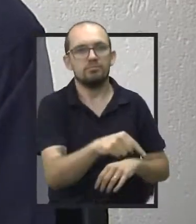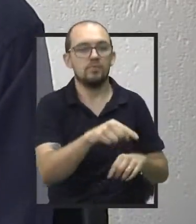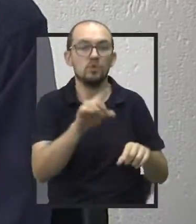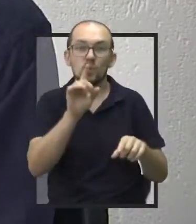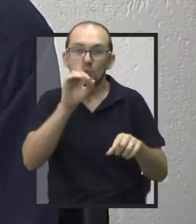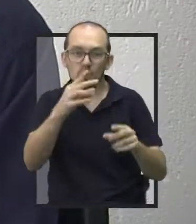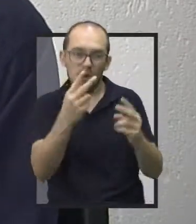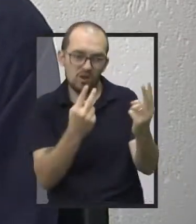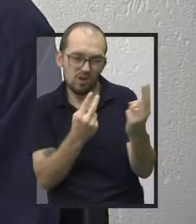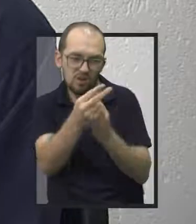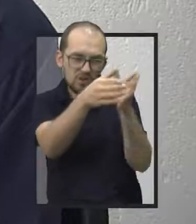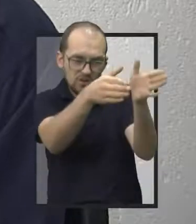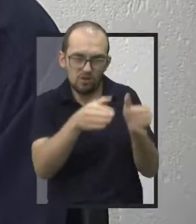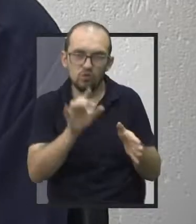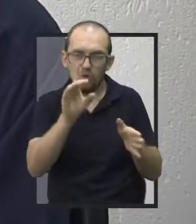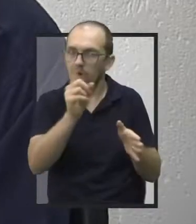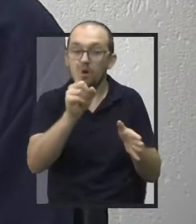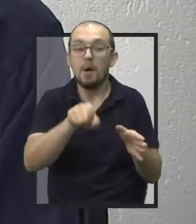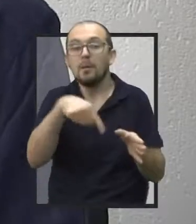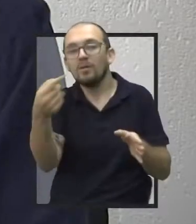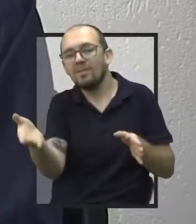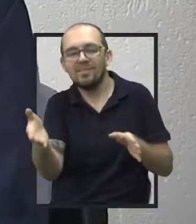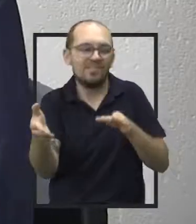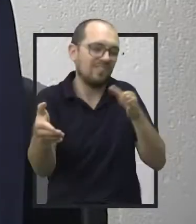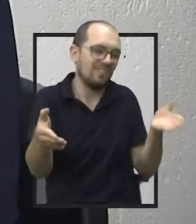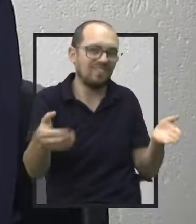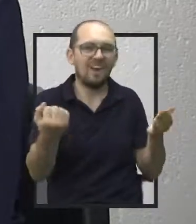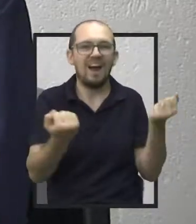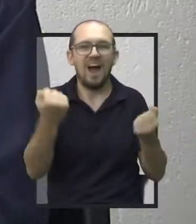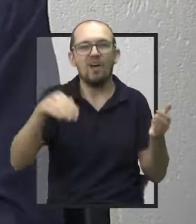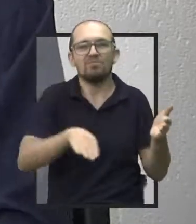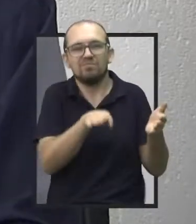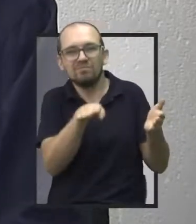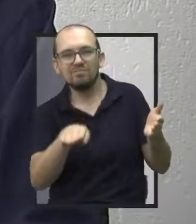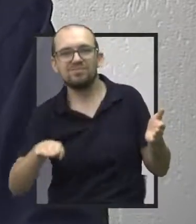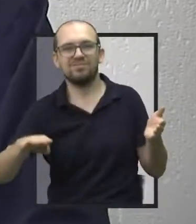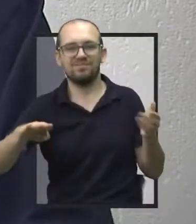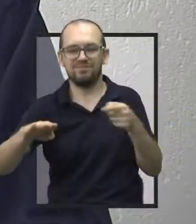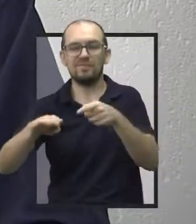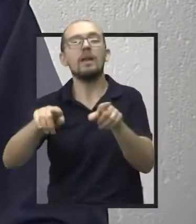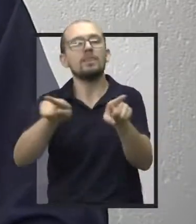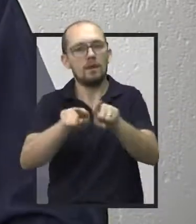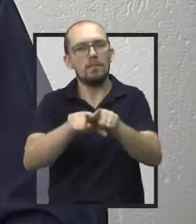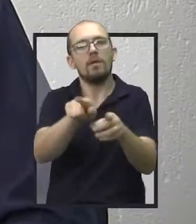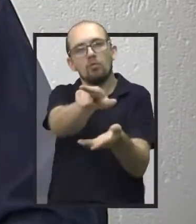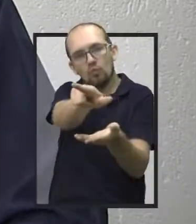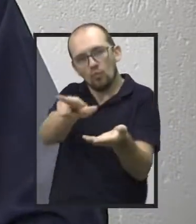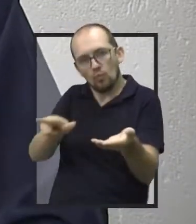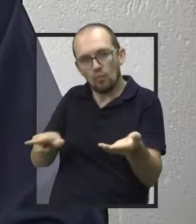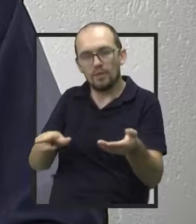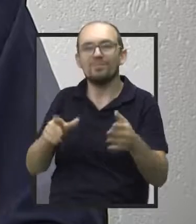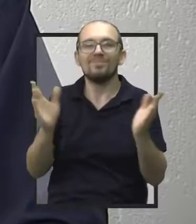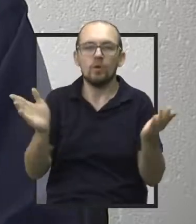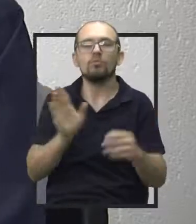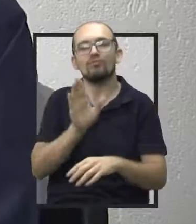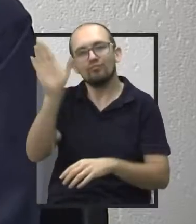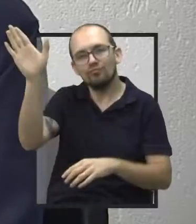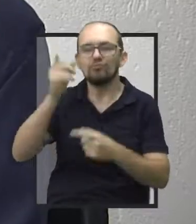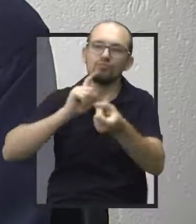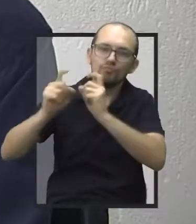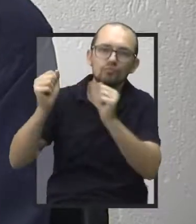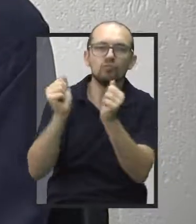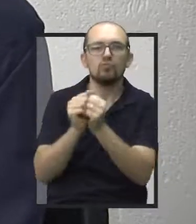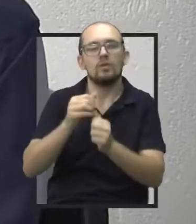e nós tivemos em são paulo juntamente com o vereador toninho gama som com a vereadora vivina soares o vereador wagner brasil